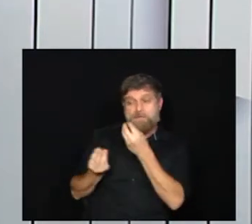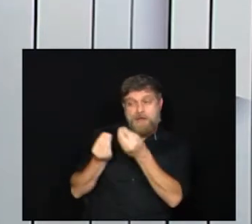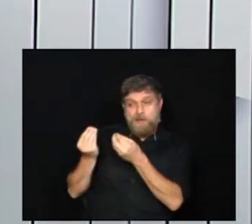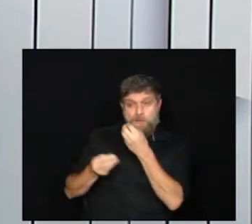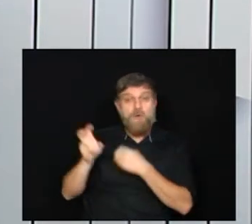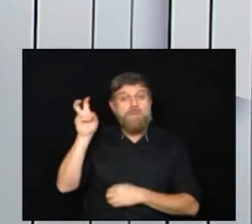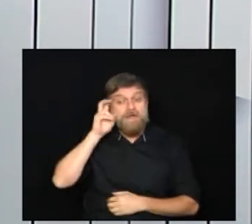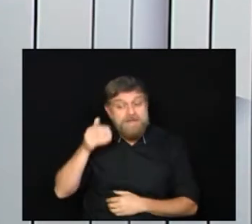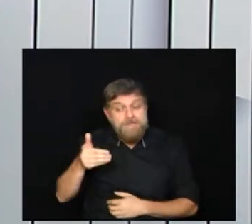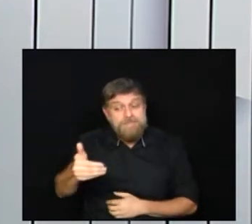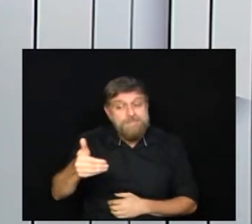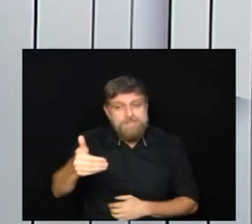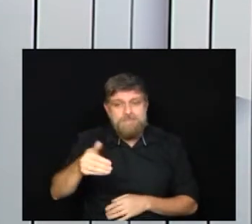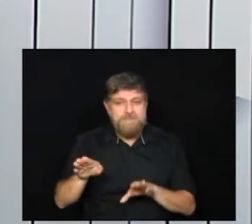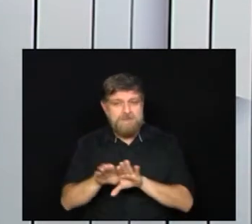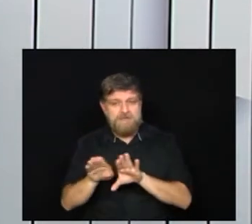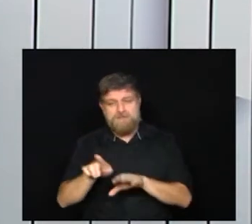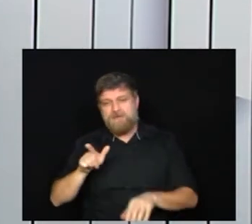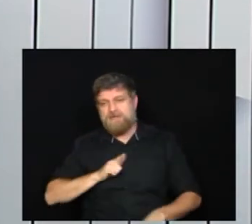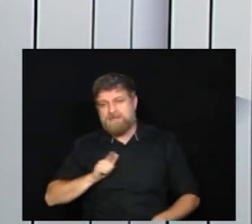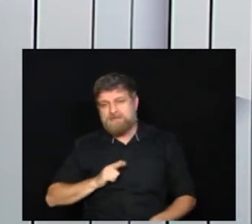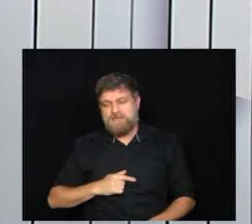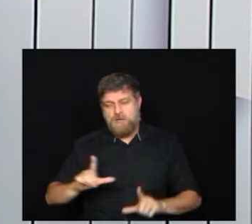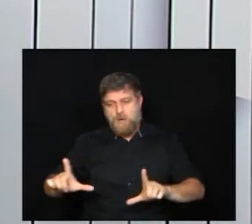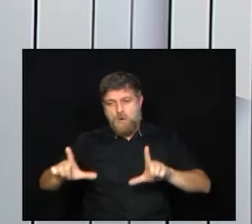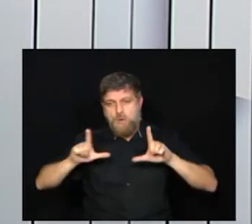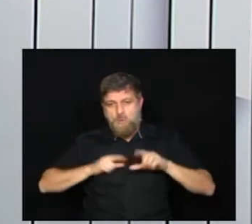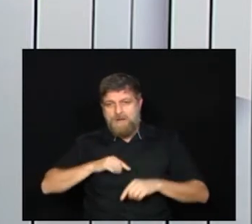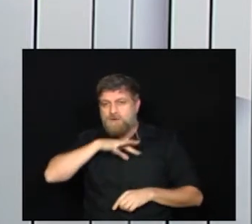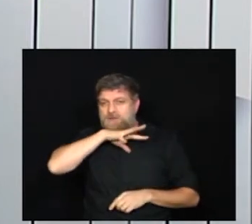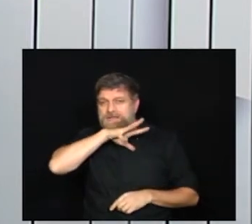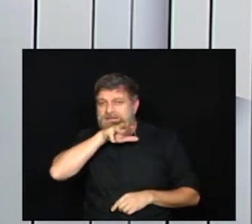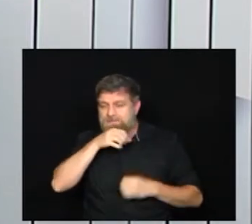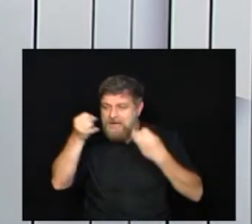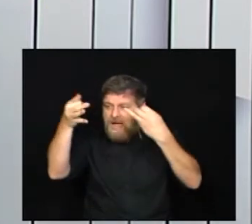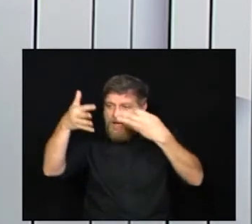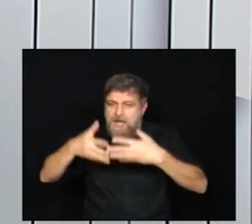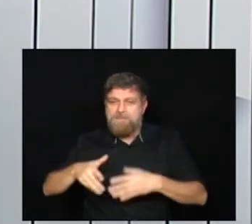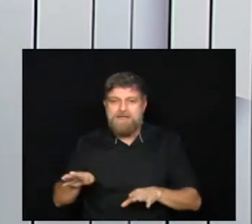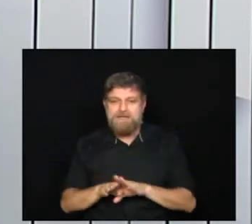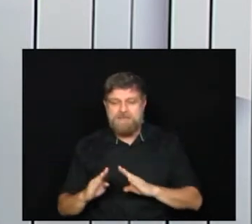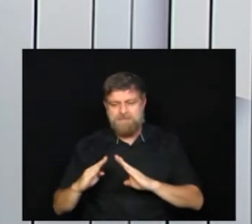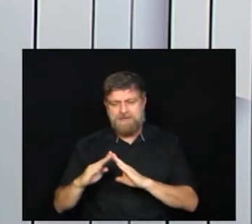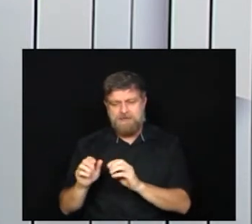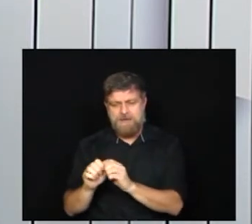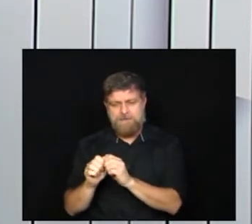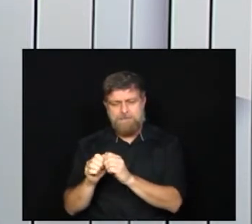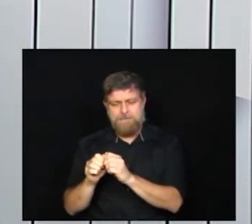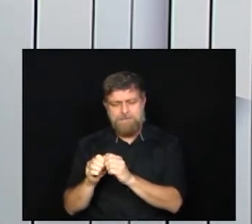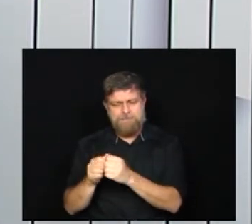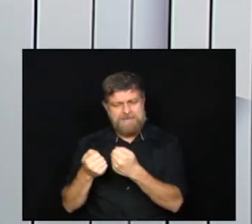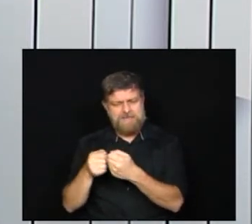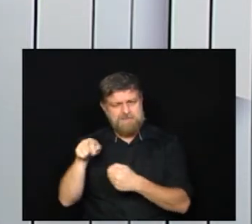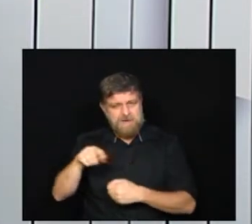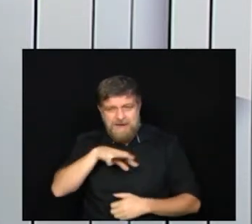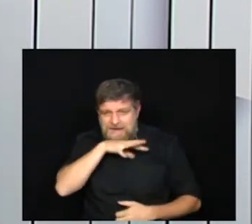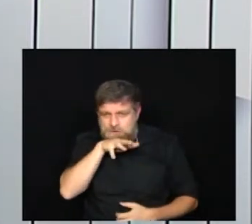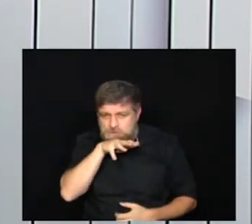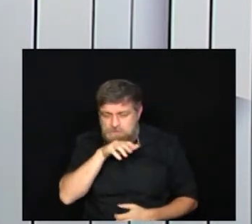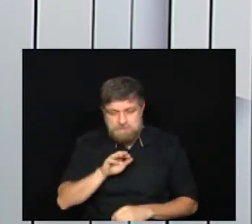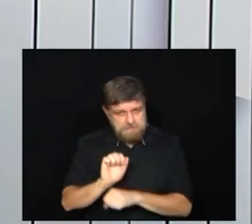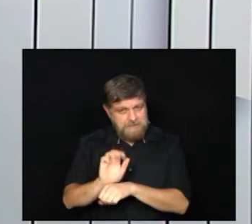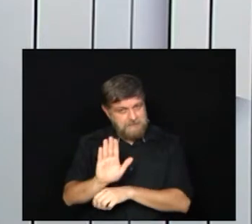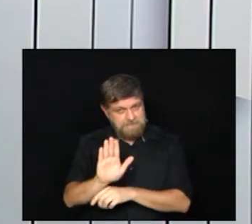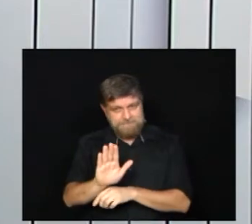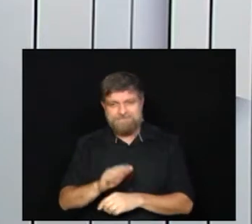esta quinta-feira e tem ainda o nosso quadro É o Bicho, falando sobre padaria, só que para o seu pet. Não saia